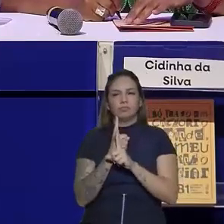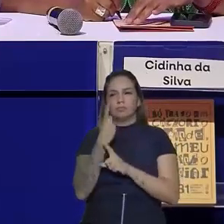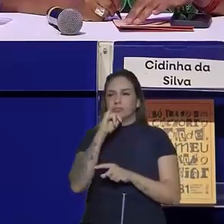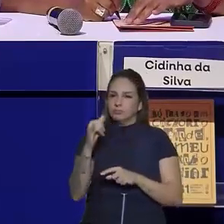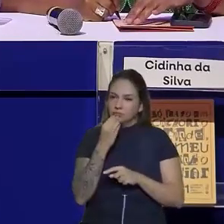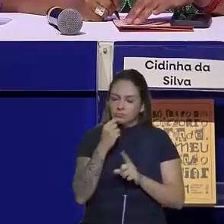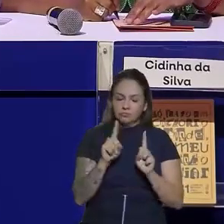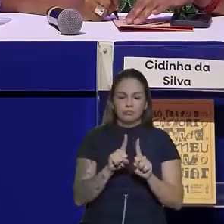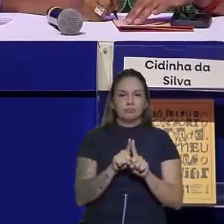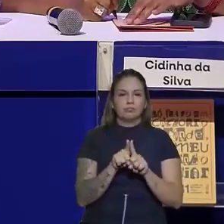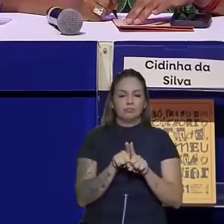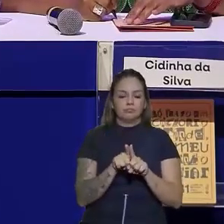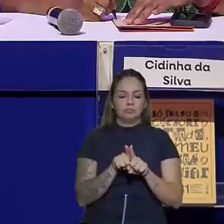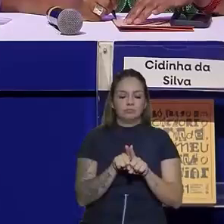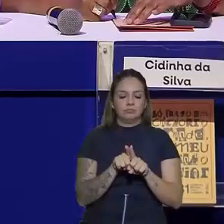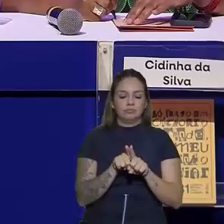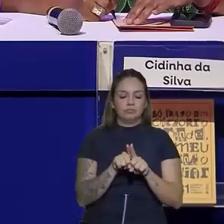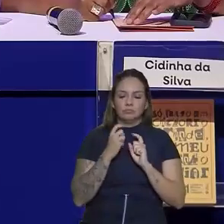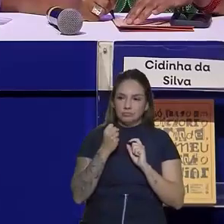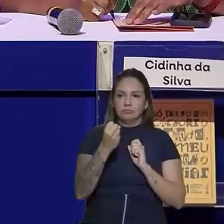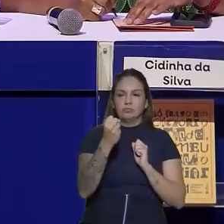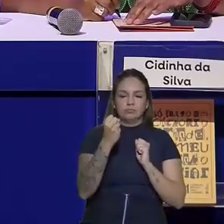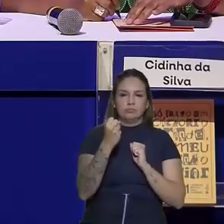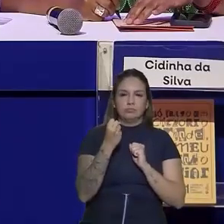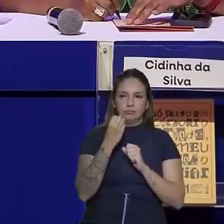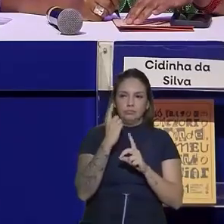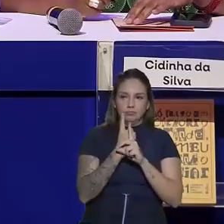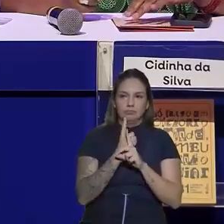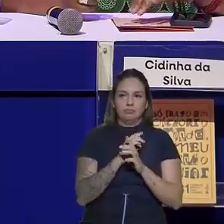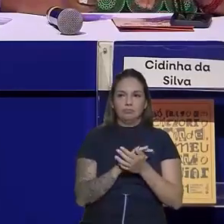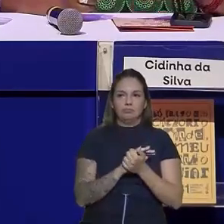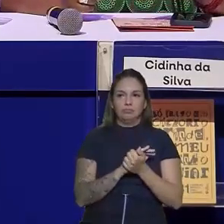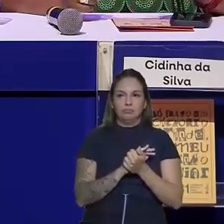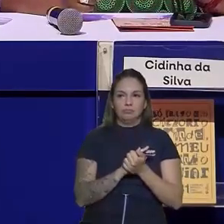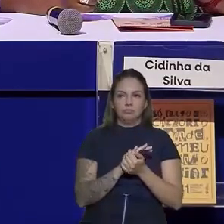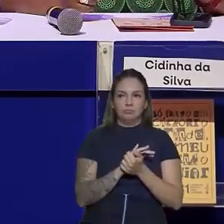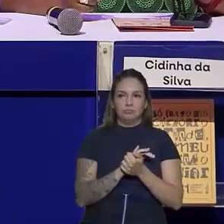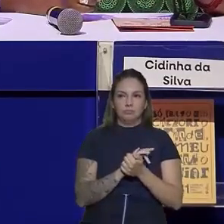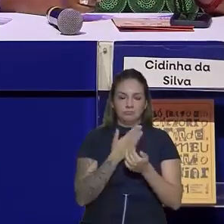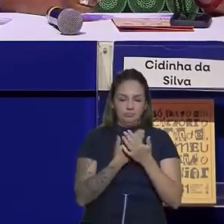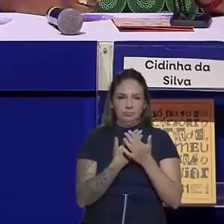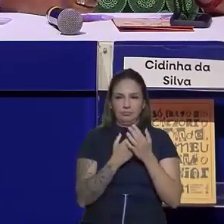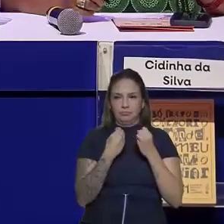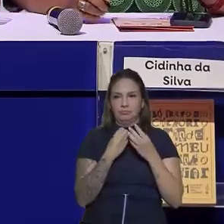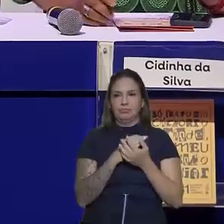ter a oportunidade também de viajar para o Recôncavo, ao lado da Cidinha, e ter uma